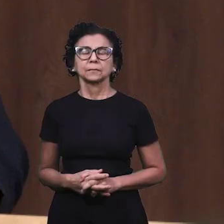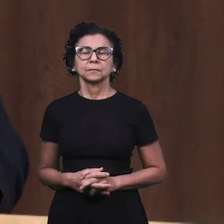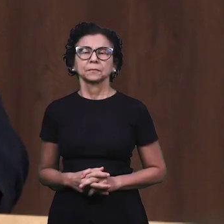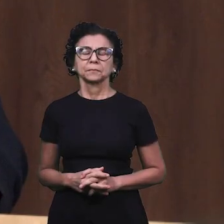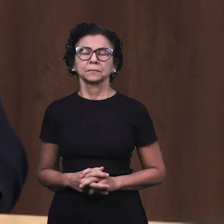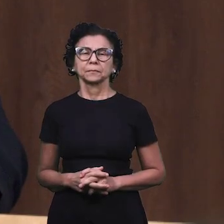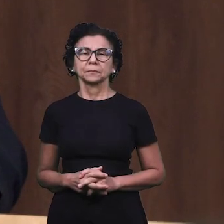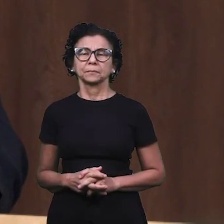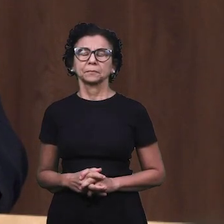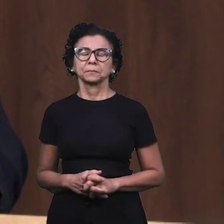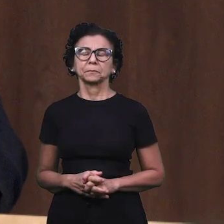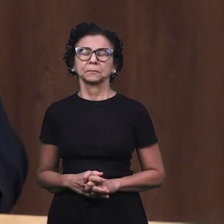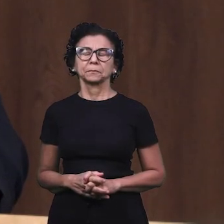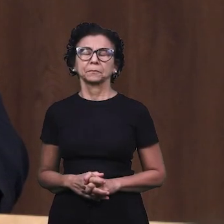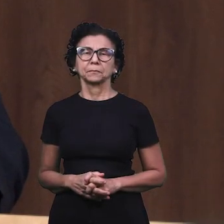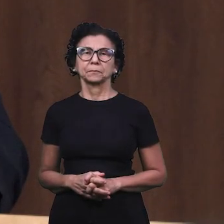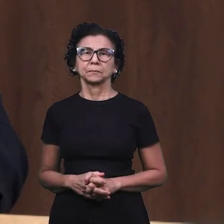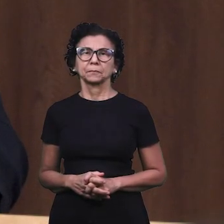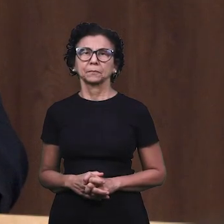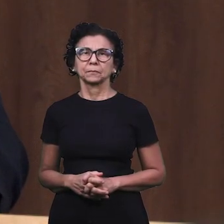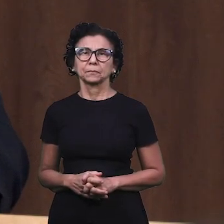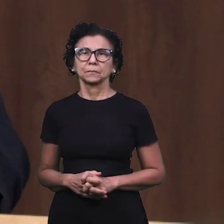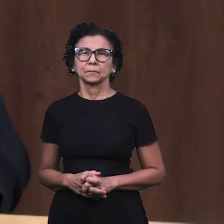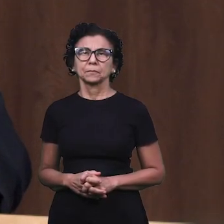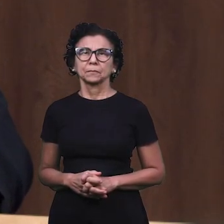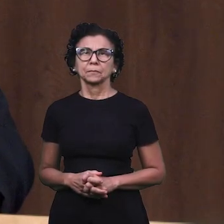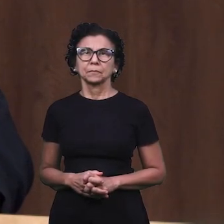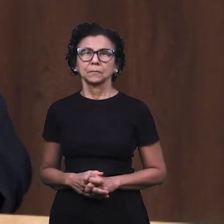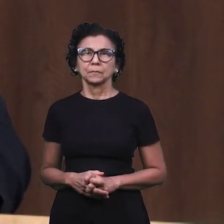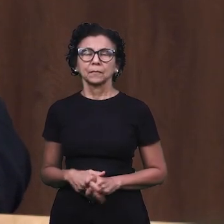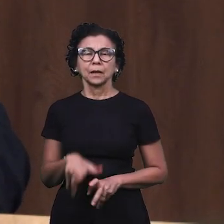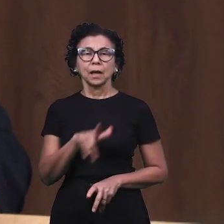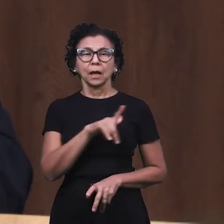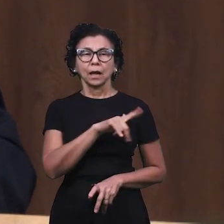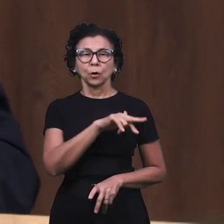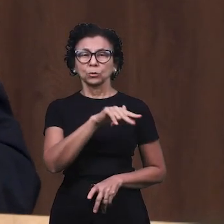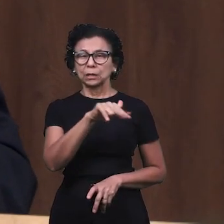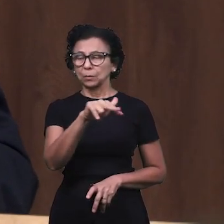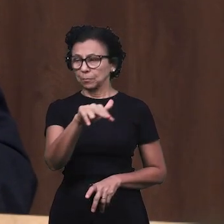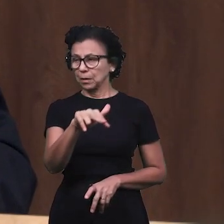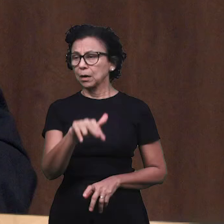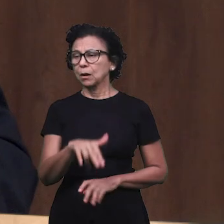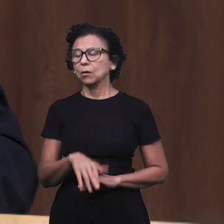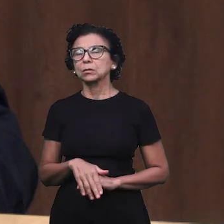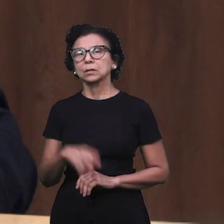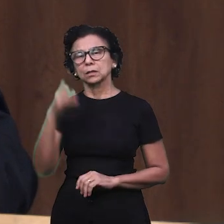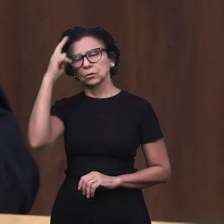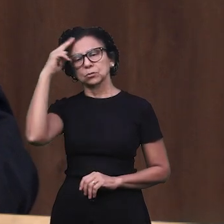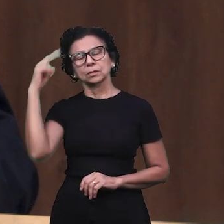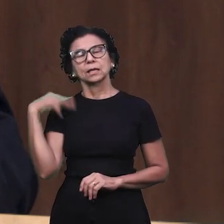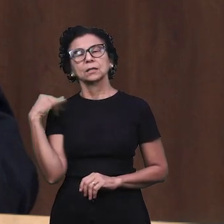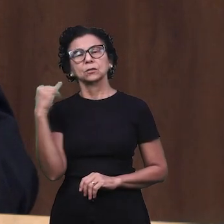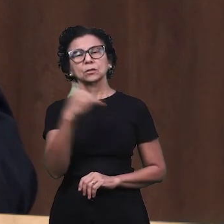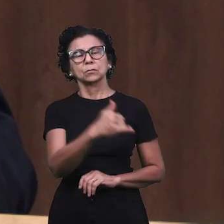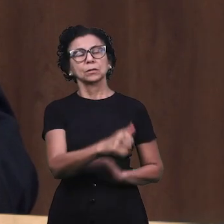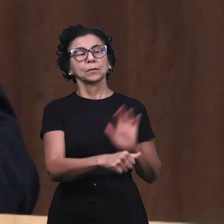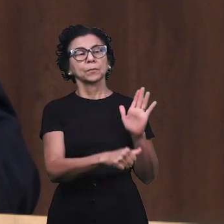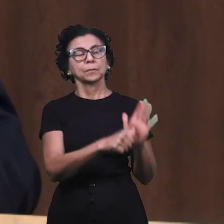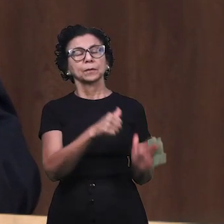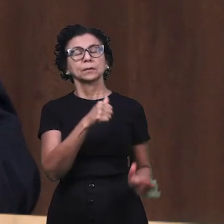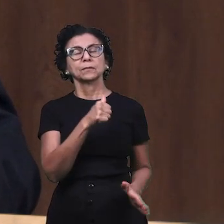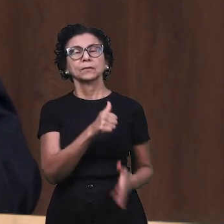diz aos seus irmãos, na primeira vez que ele encontra com seus